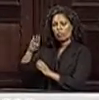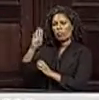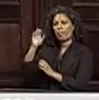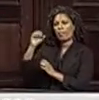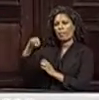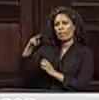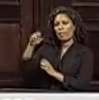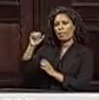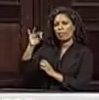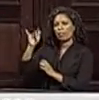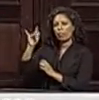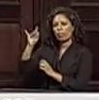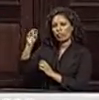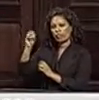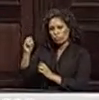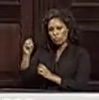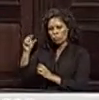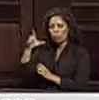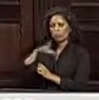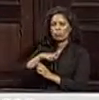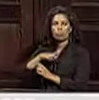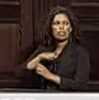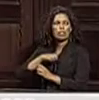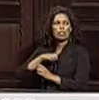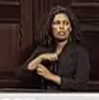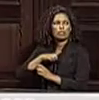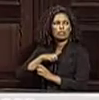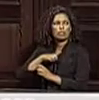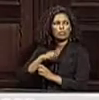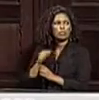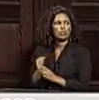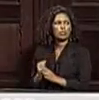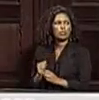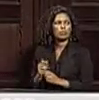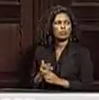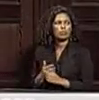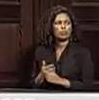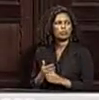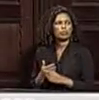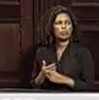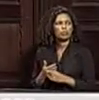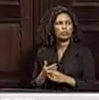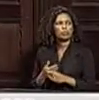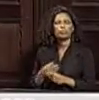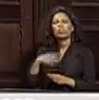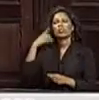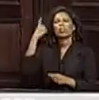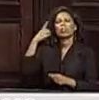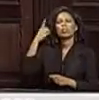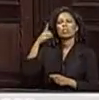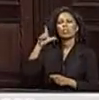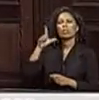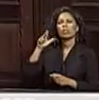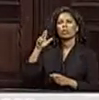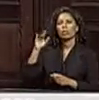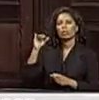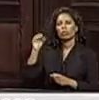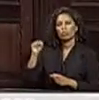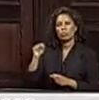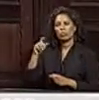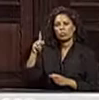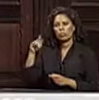apoio o projeto de decreto legislativo do deputado Luiz Paulo, que visa